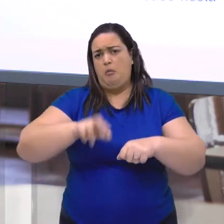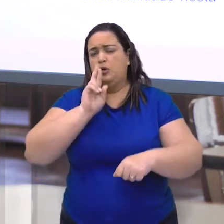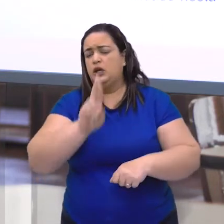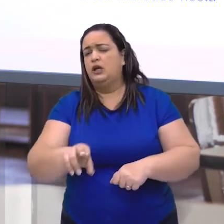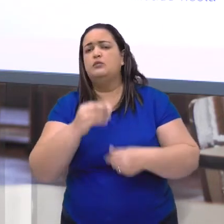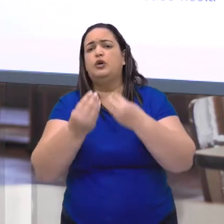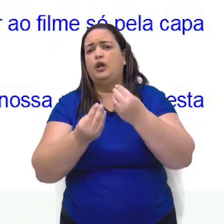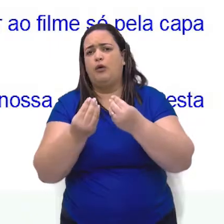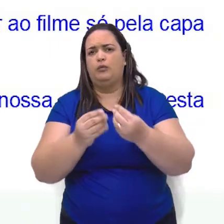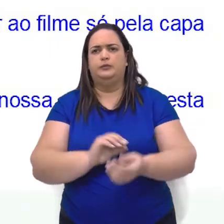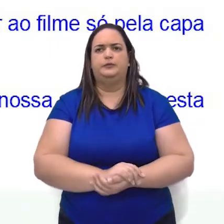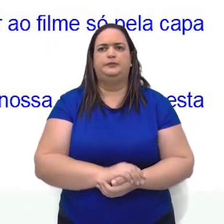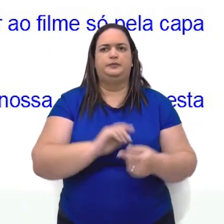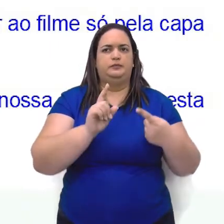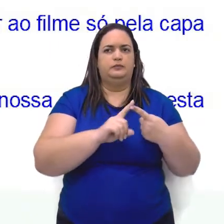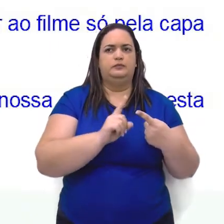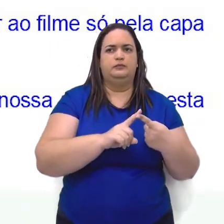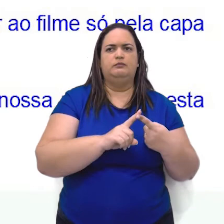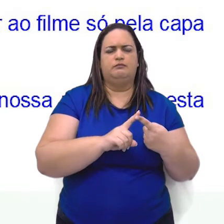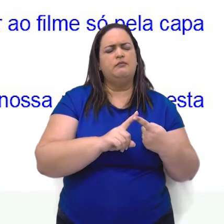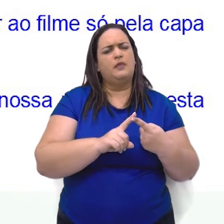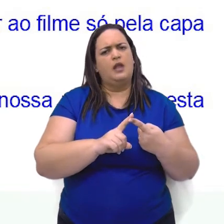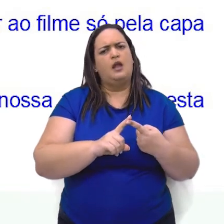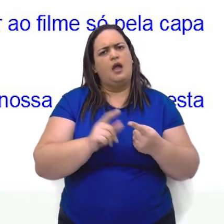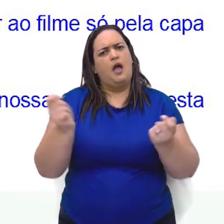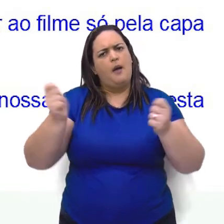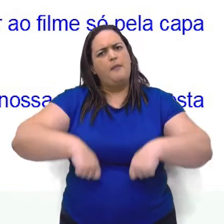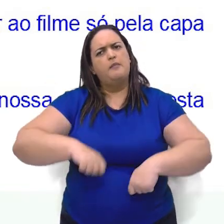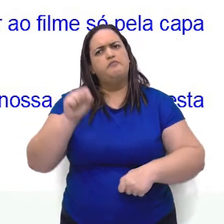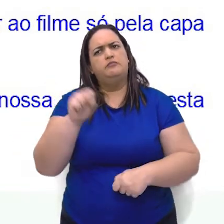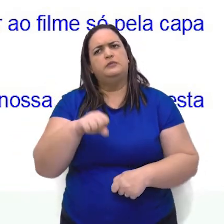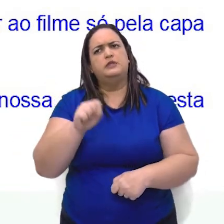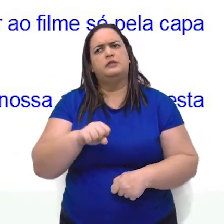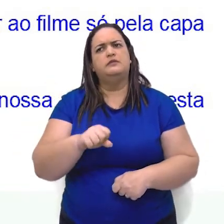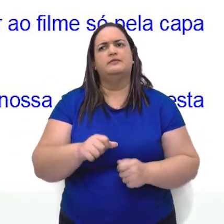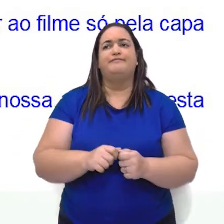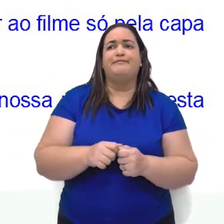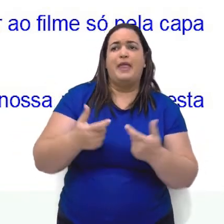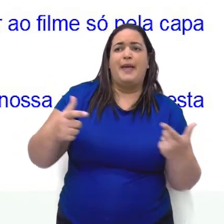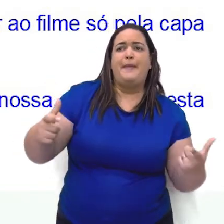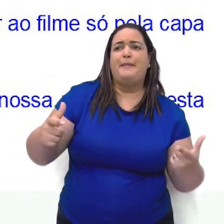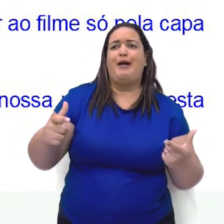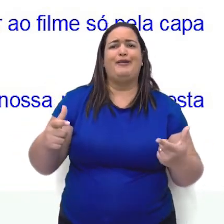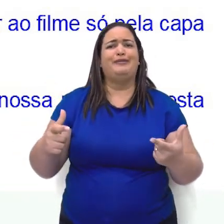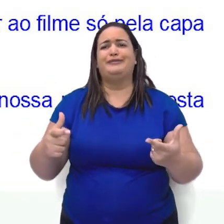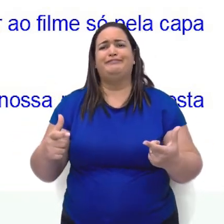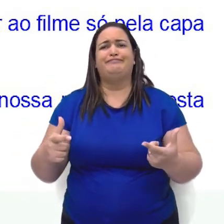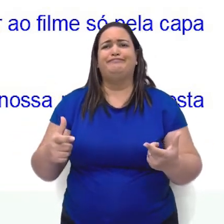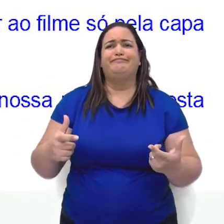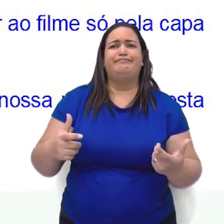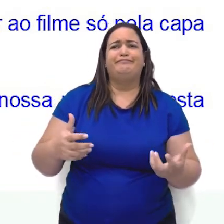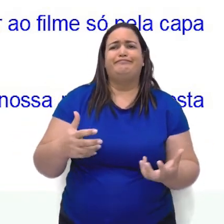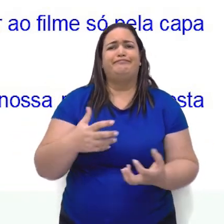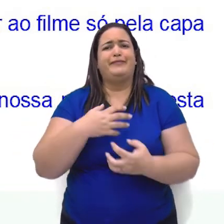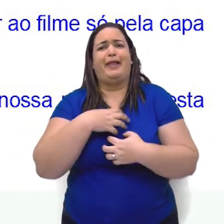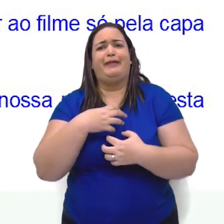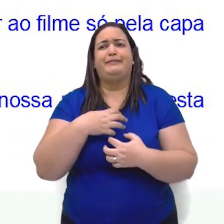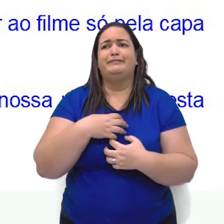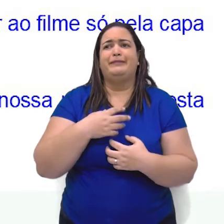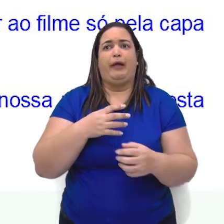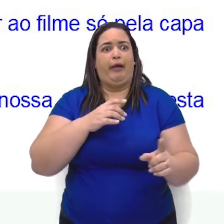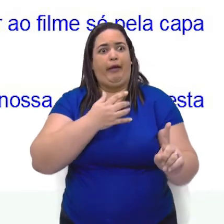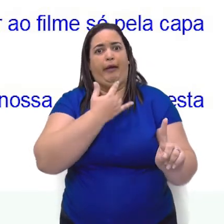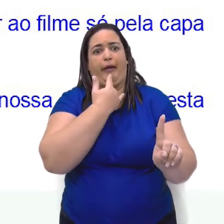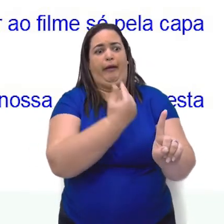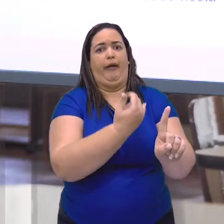respostas, né, que seria uma possível que a maioria diga que não se sente atraído a assistir ao filme só pela